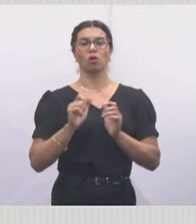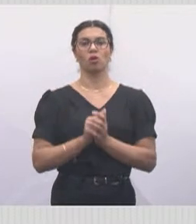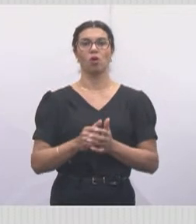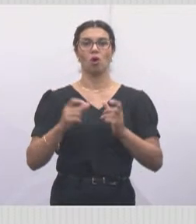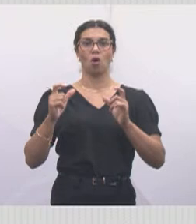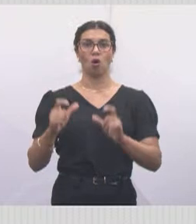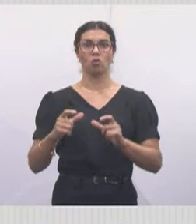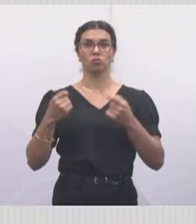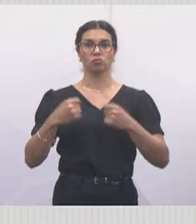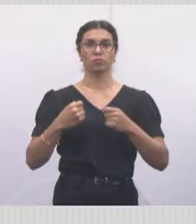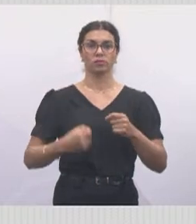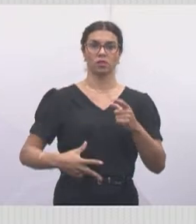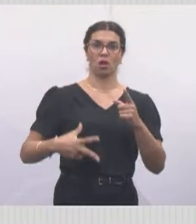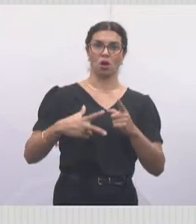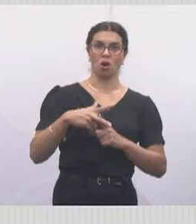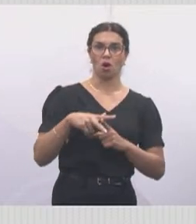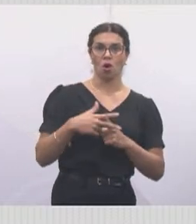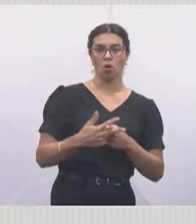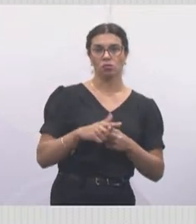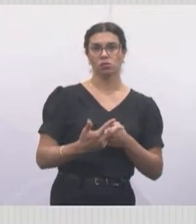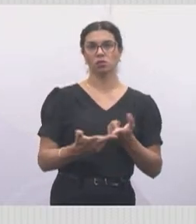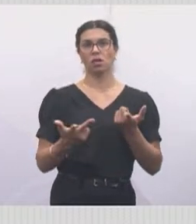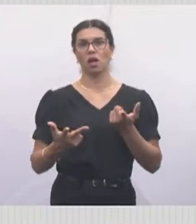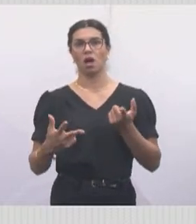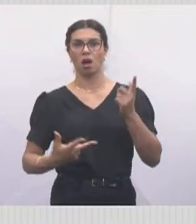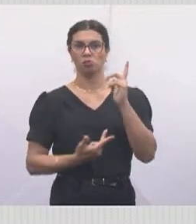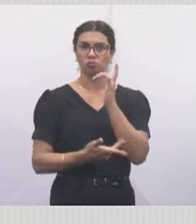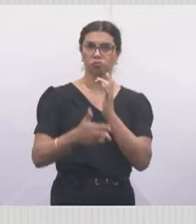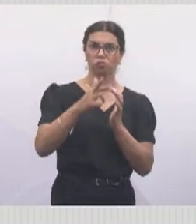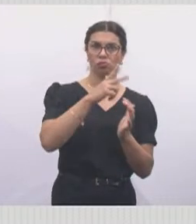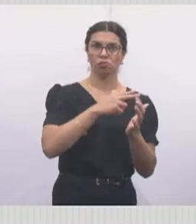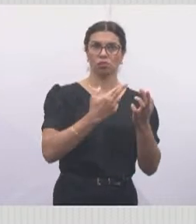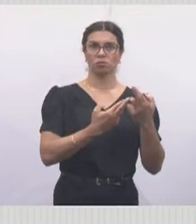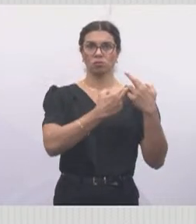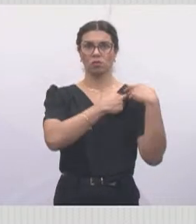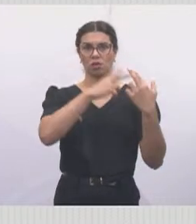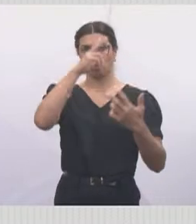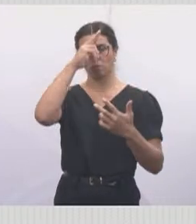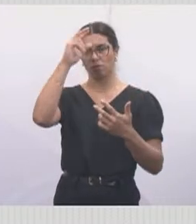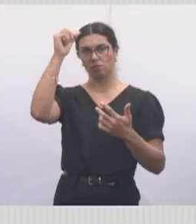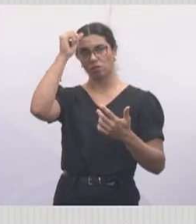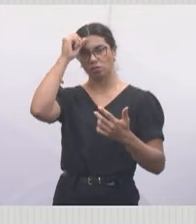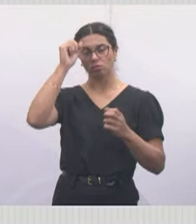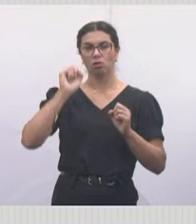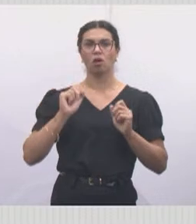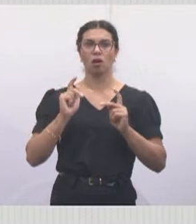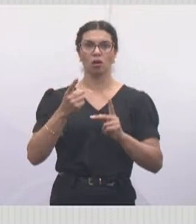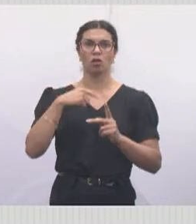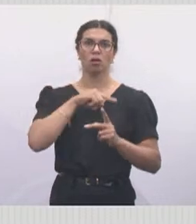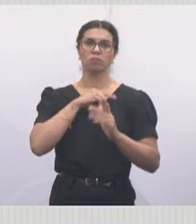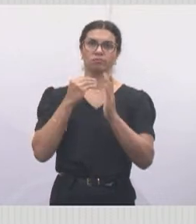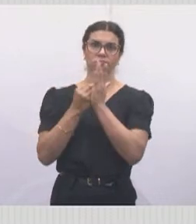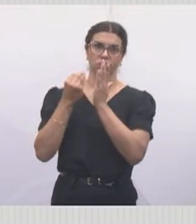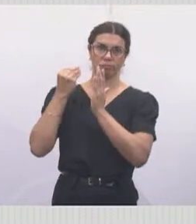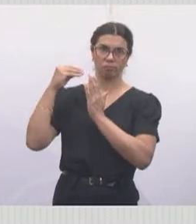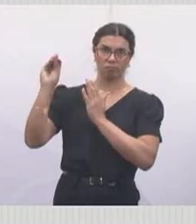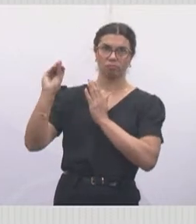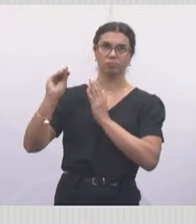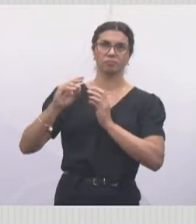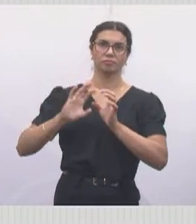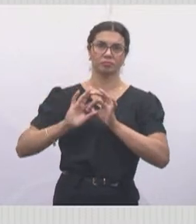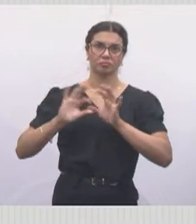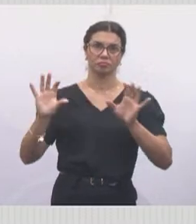enfim, aonde tem que fazer algum serviço, que for responsabilidade da Prefeitura, da Secretaria da Prefeitura, encaminhar para a